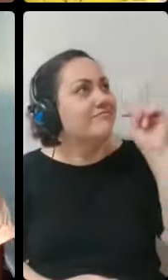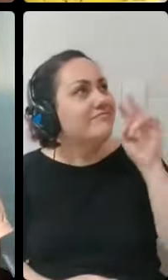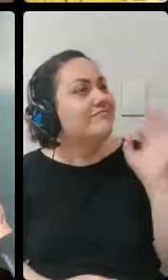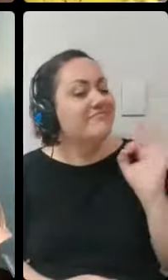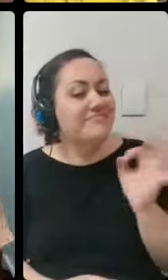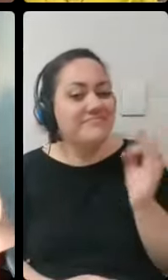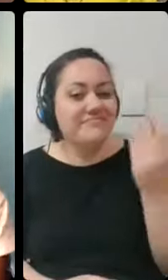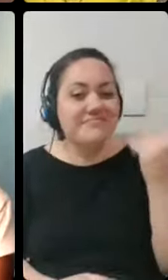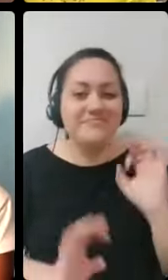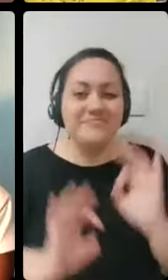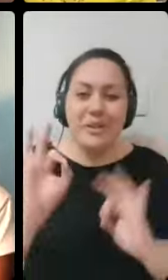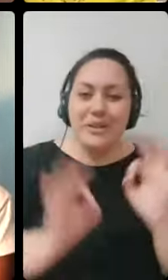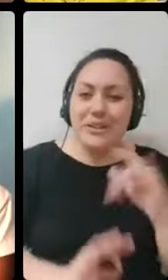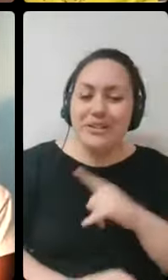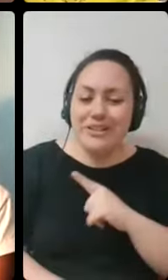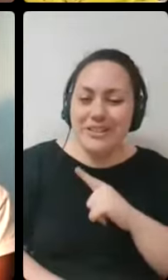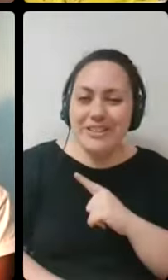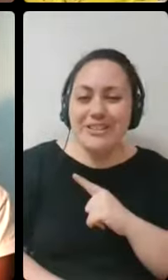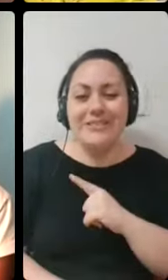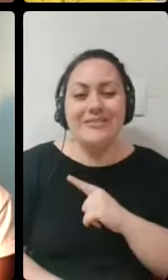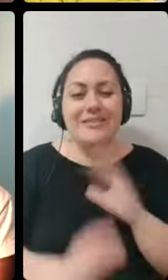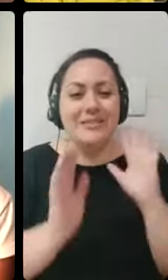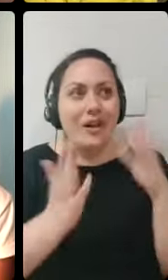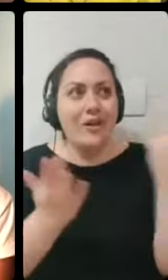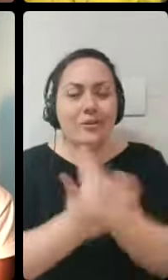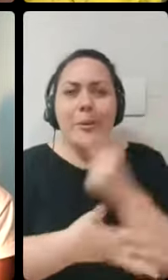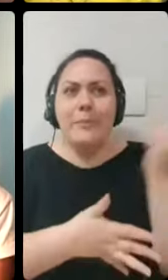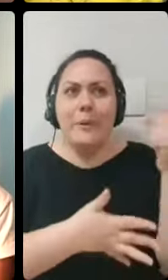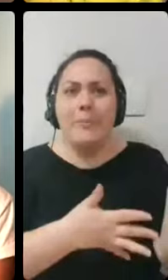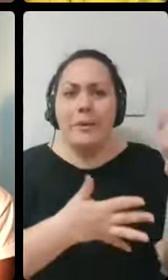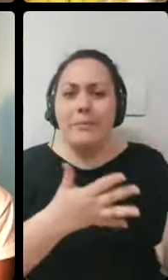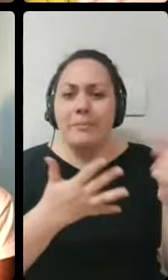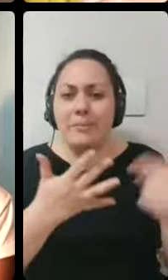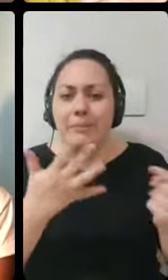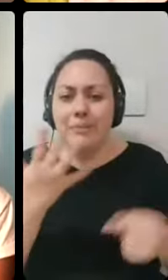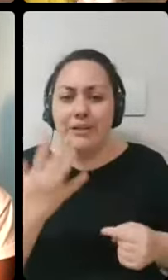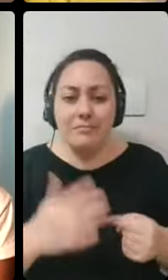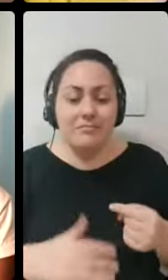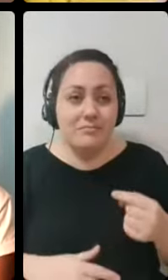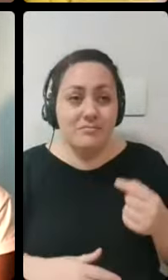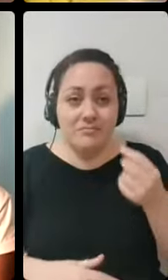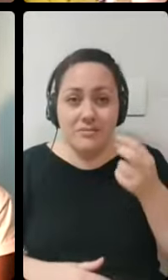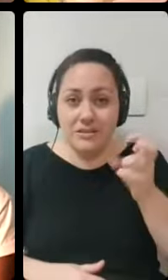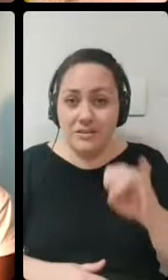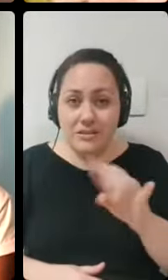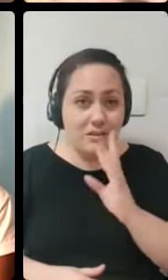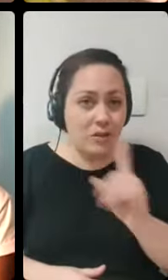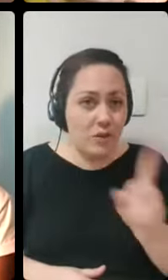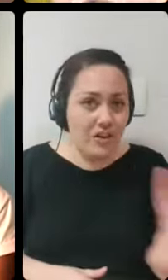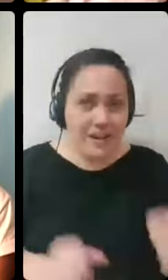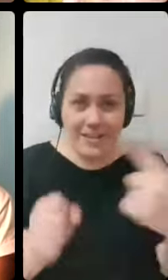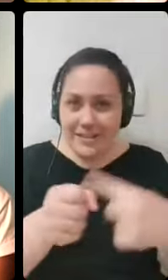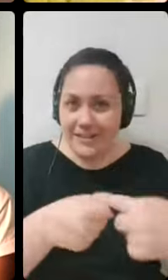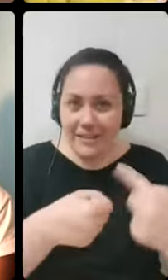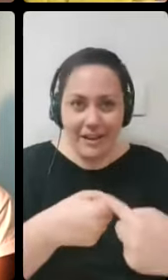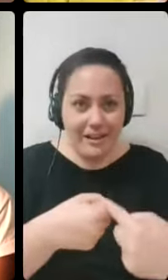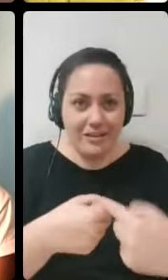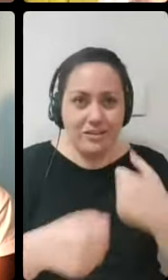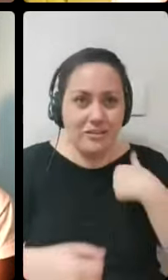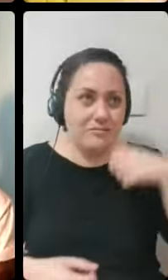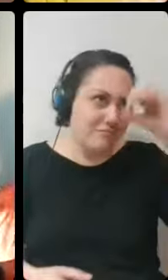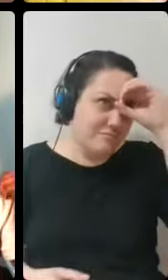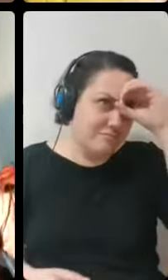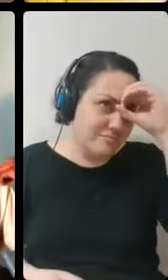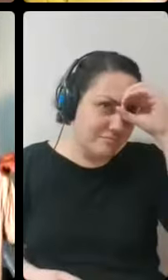gente passou e de tudo que foi acontecendo quando a gente não sabia das coisas ainda, sabe? Tipo, de quando a gente ainda era só, tipo,